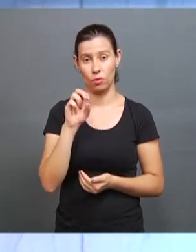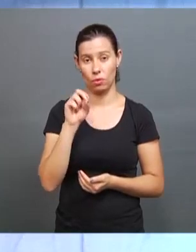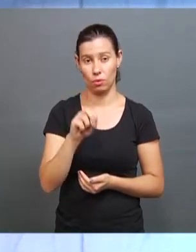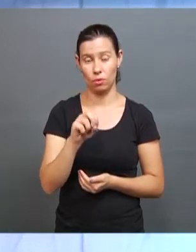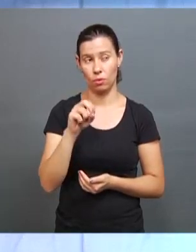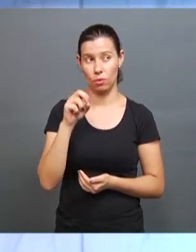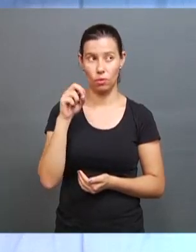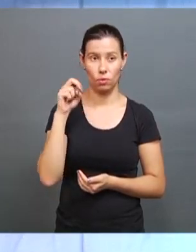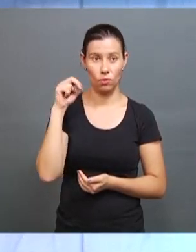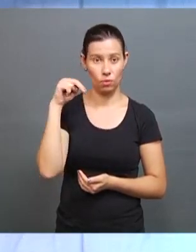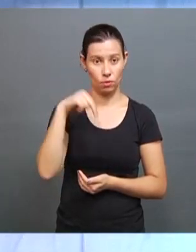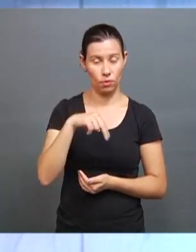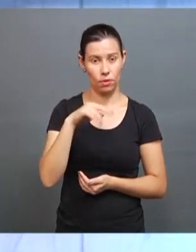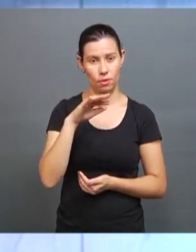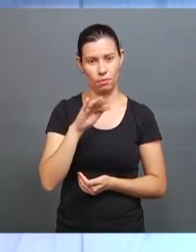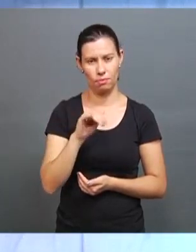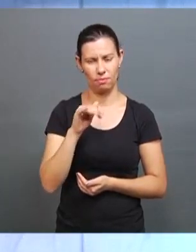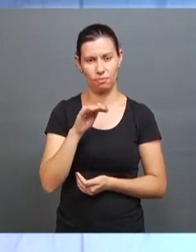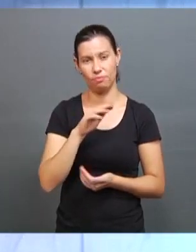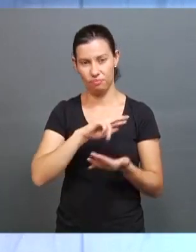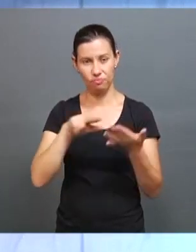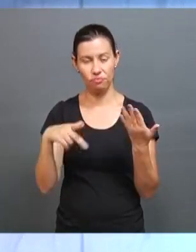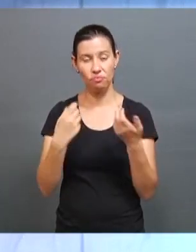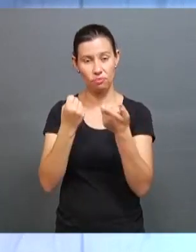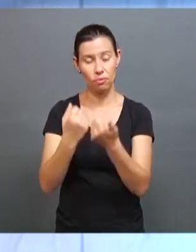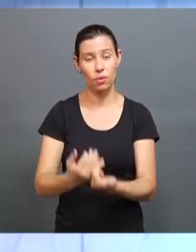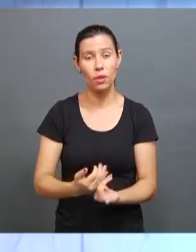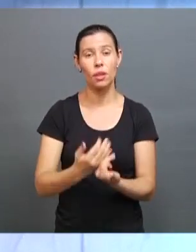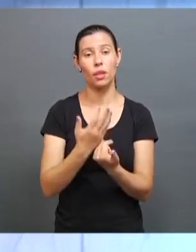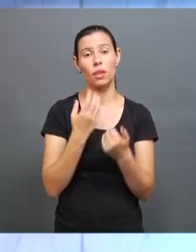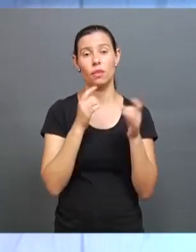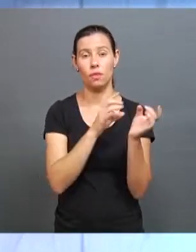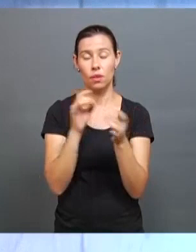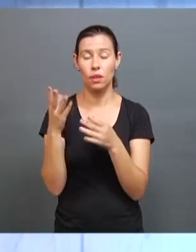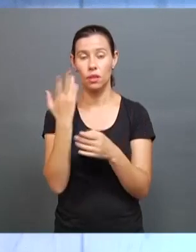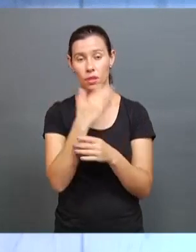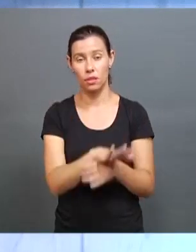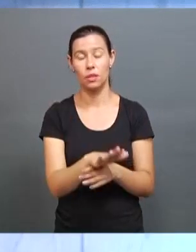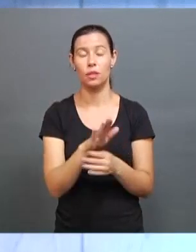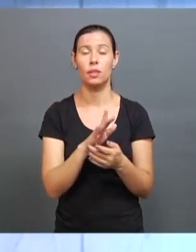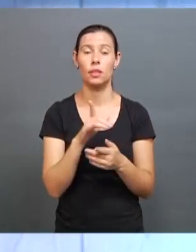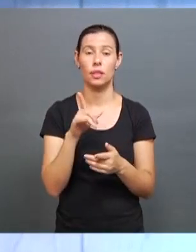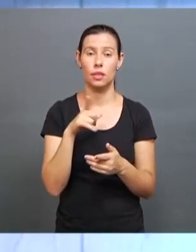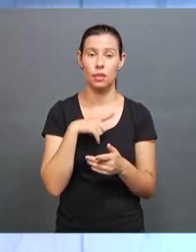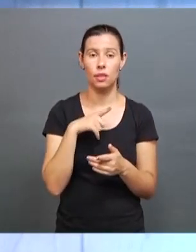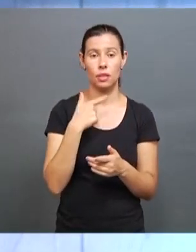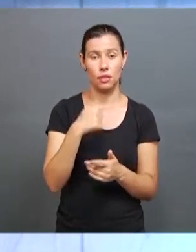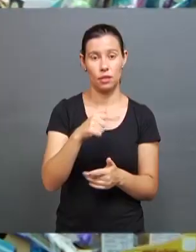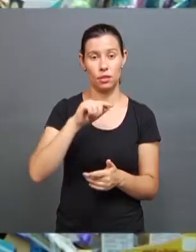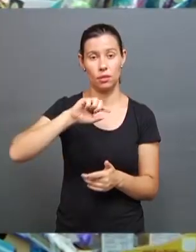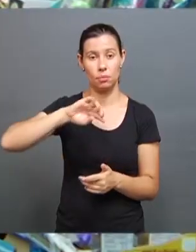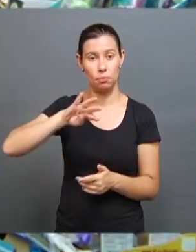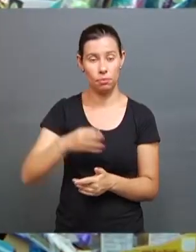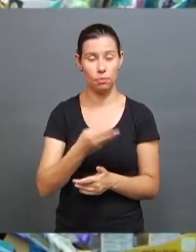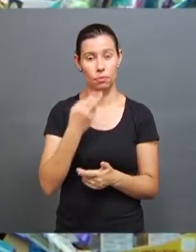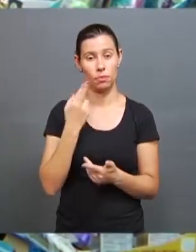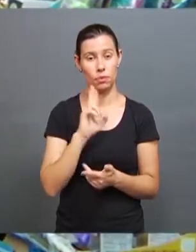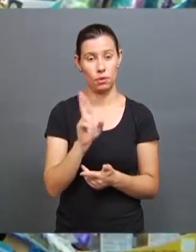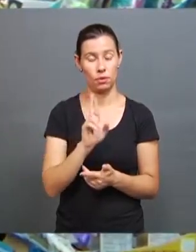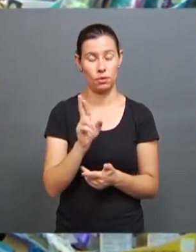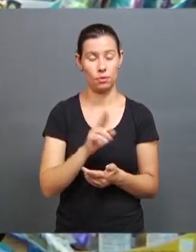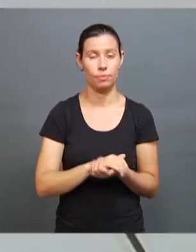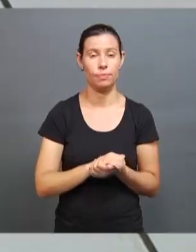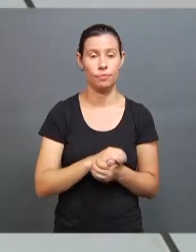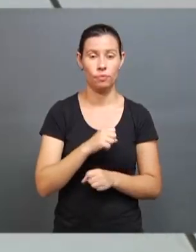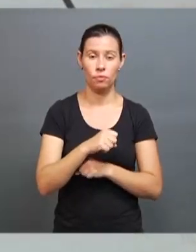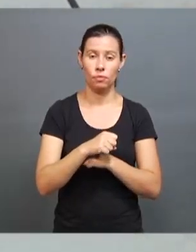e Turismo, as vendas para o Dia das Crianças devem movimentar mais de 7 bilhões de reais. Todo ano é